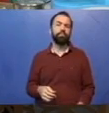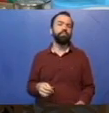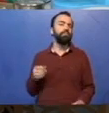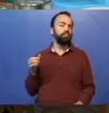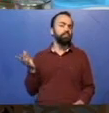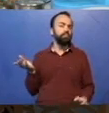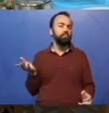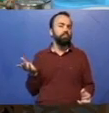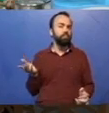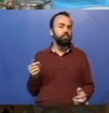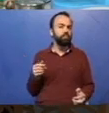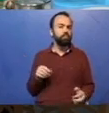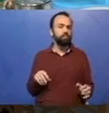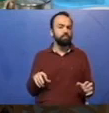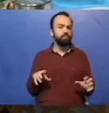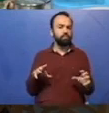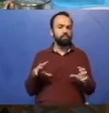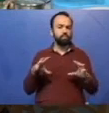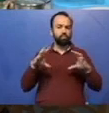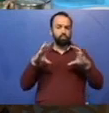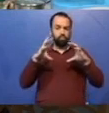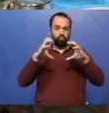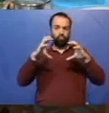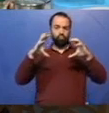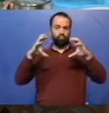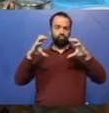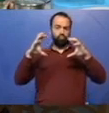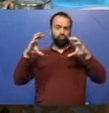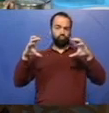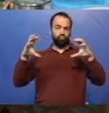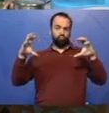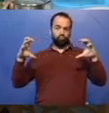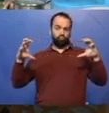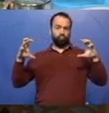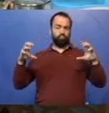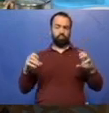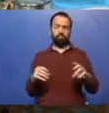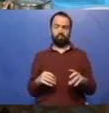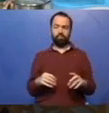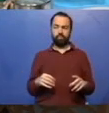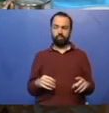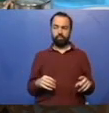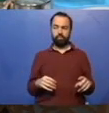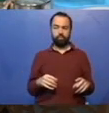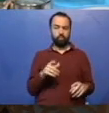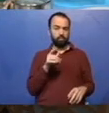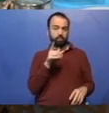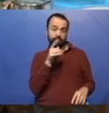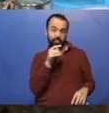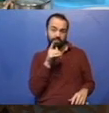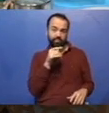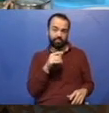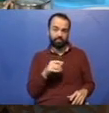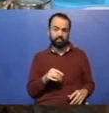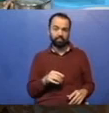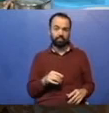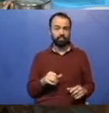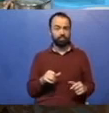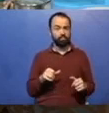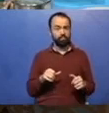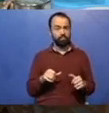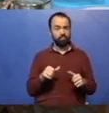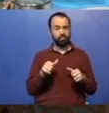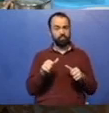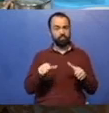na aula de hoje? Nós vamos falar um pouquinho sobre nuvens, tá? Água e as mudanças